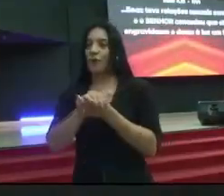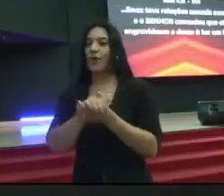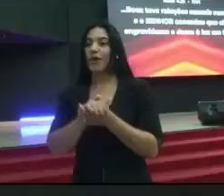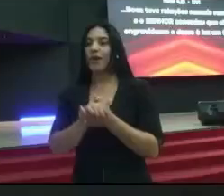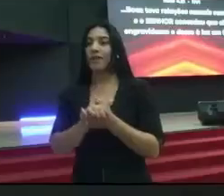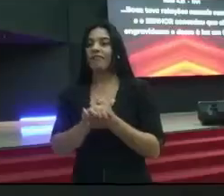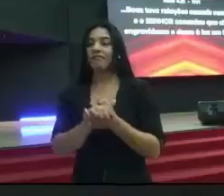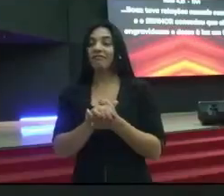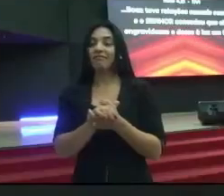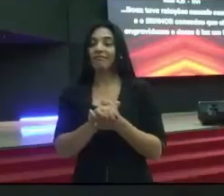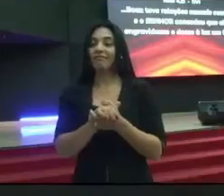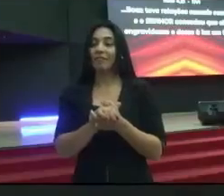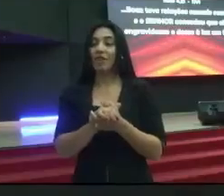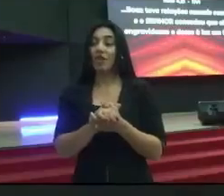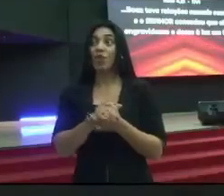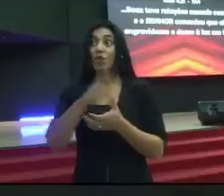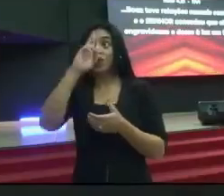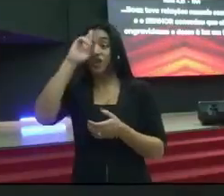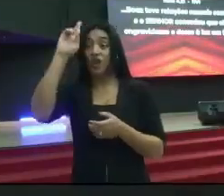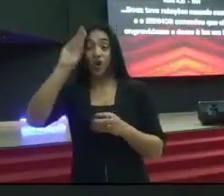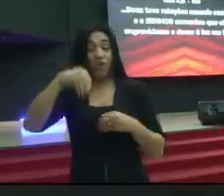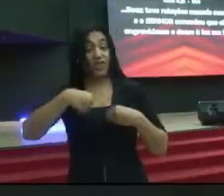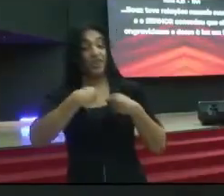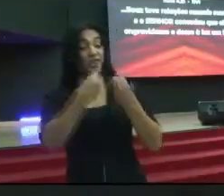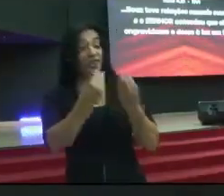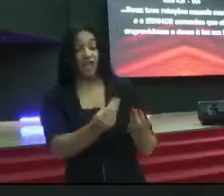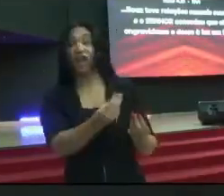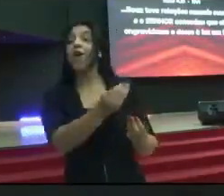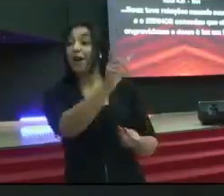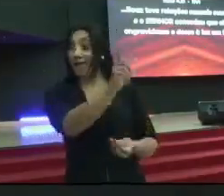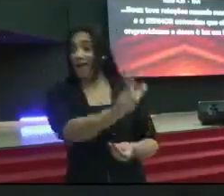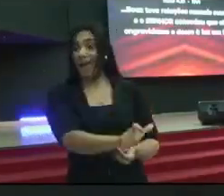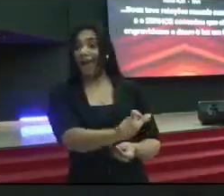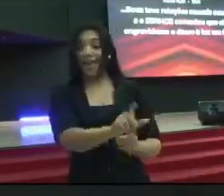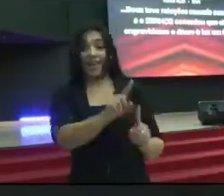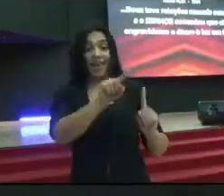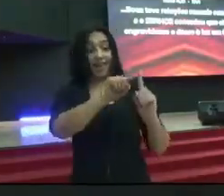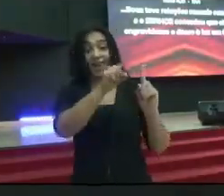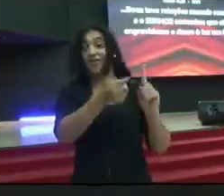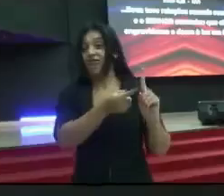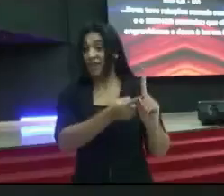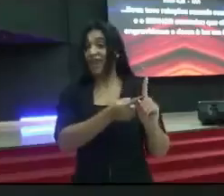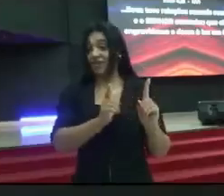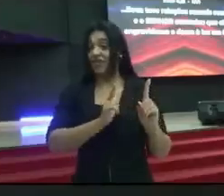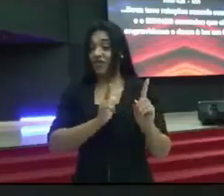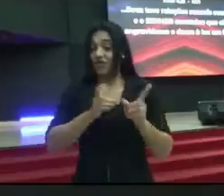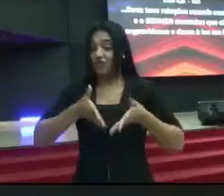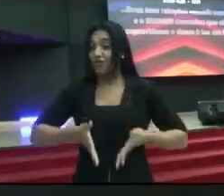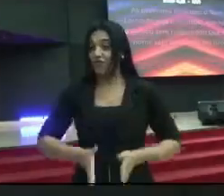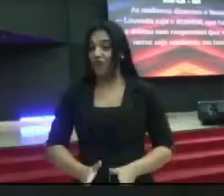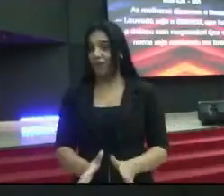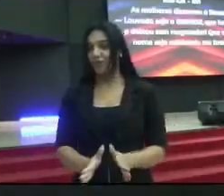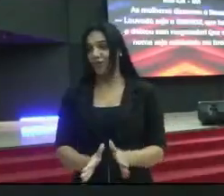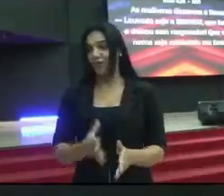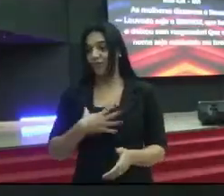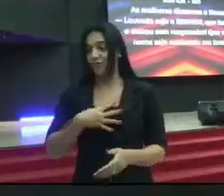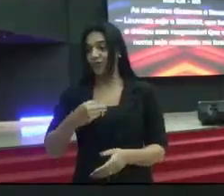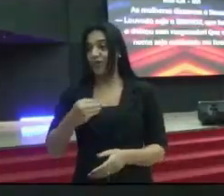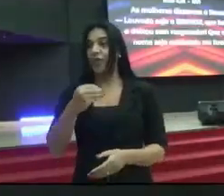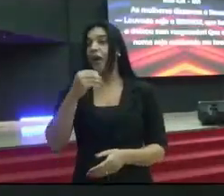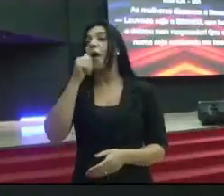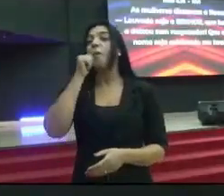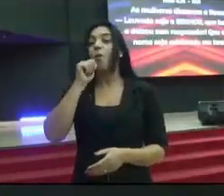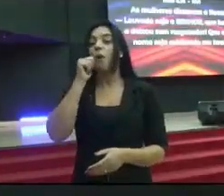possuiu, e o Senhor concedeu que ela engravidasse dele e desse à luz um filho. As